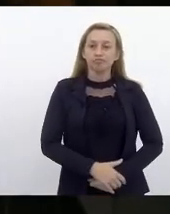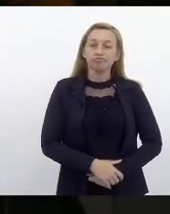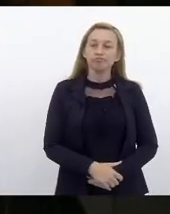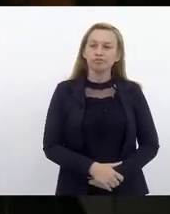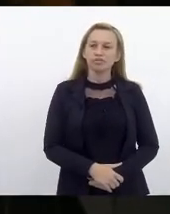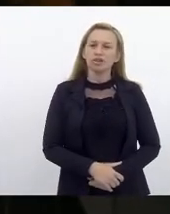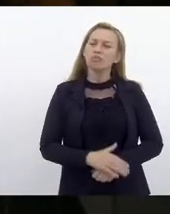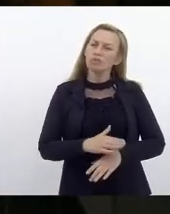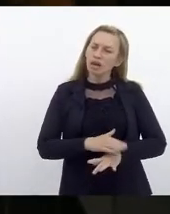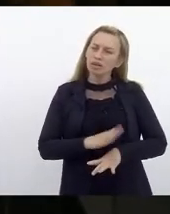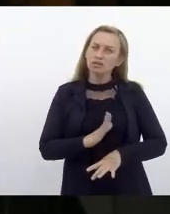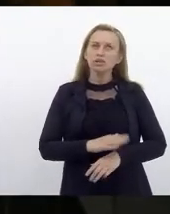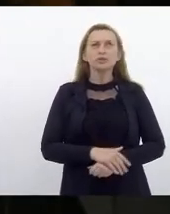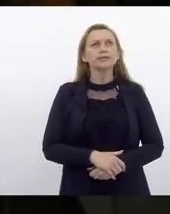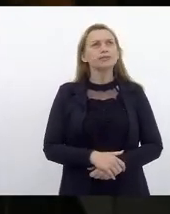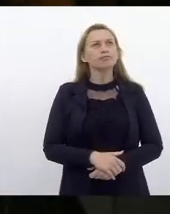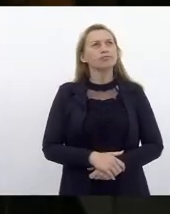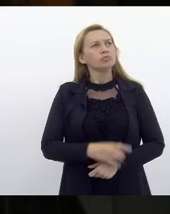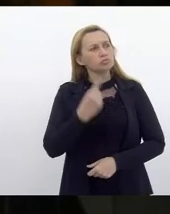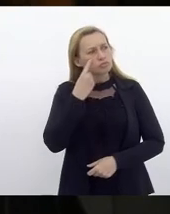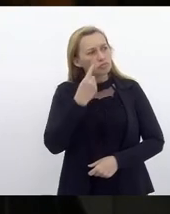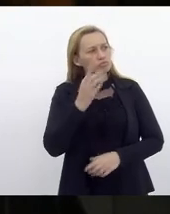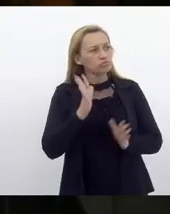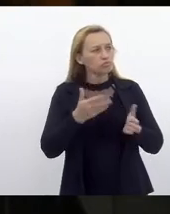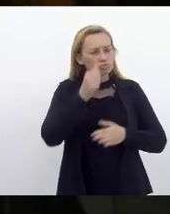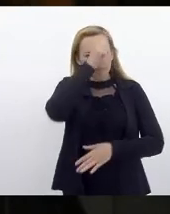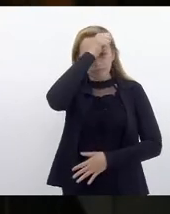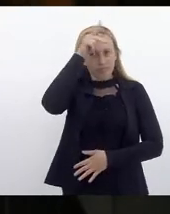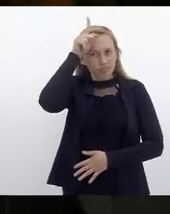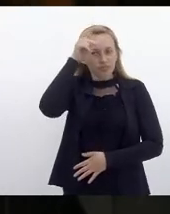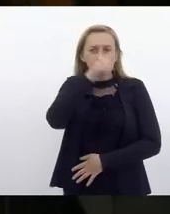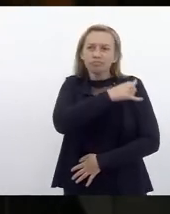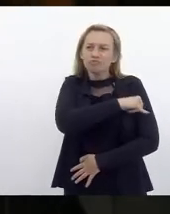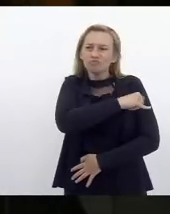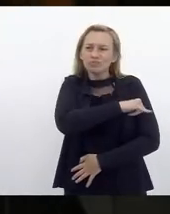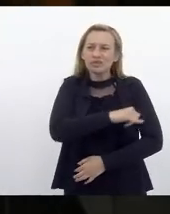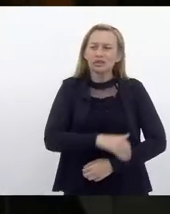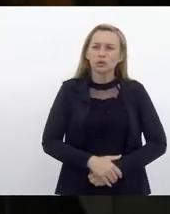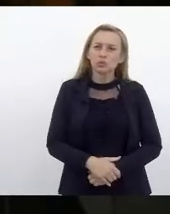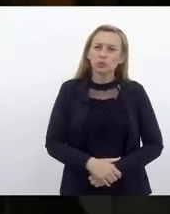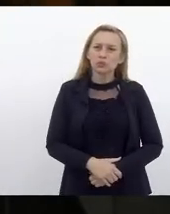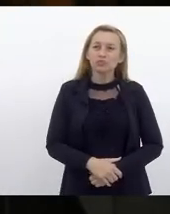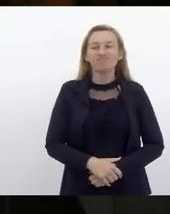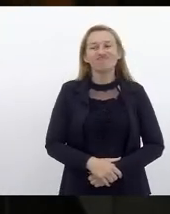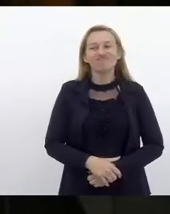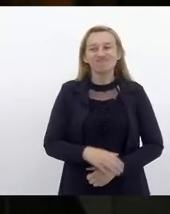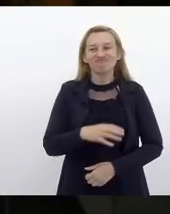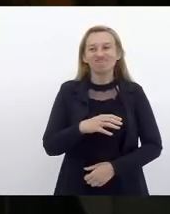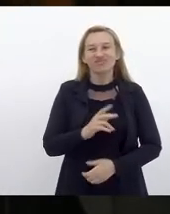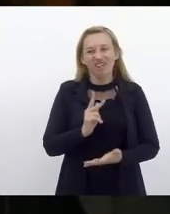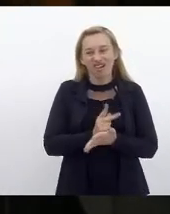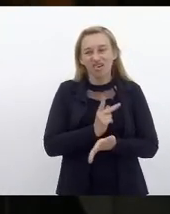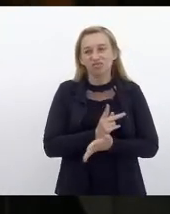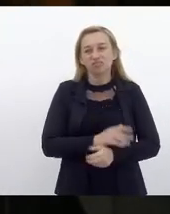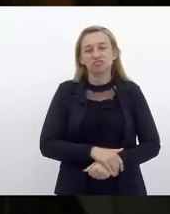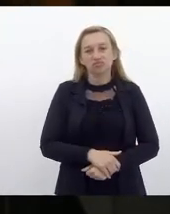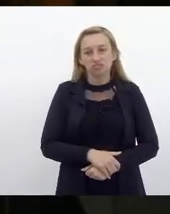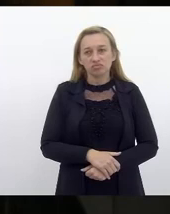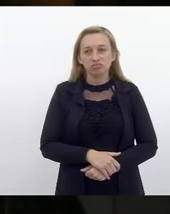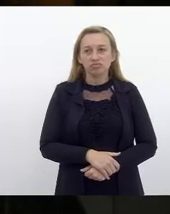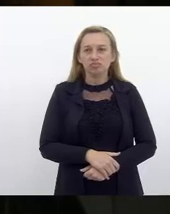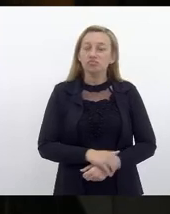Mas o que a gente está vendo hoje na Prefeitura do Rio de Janeiro é uma covardia.